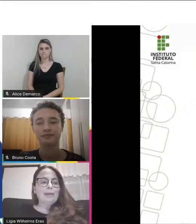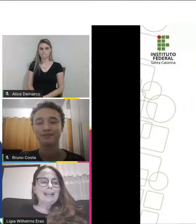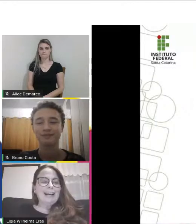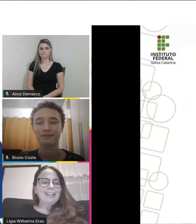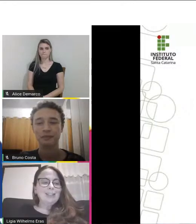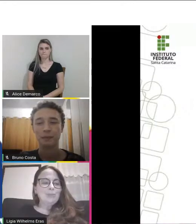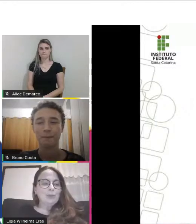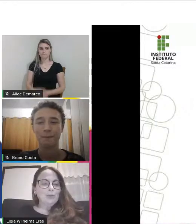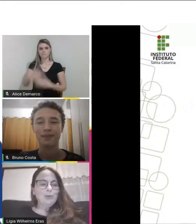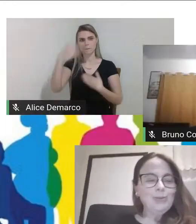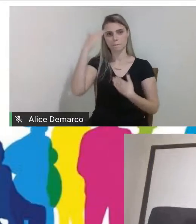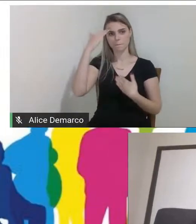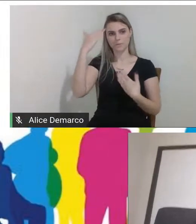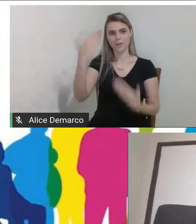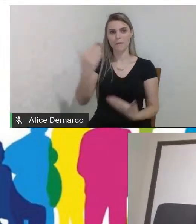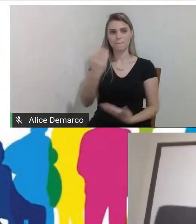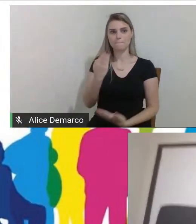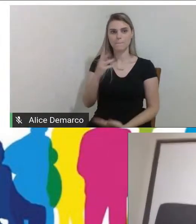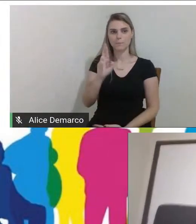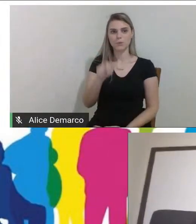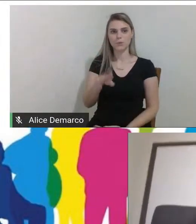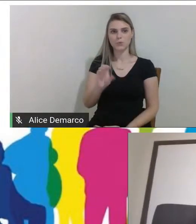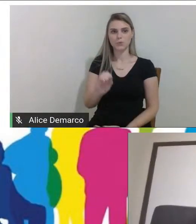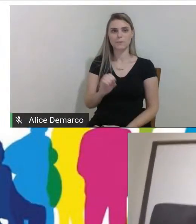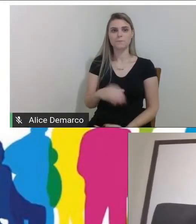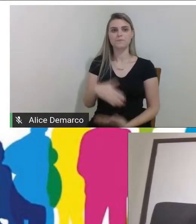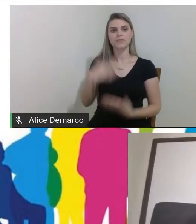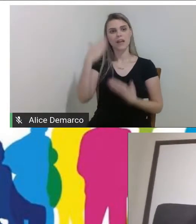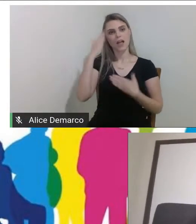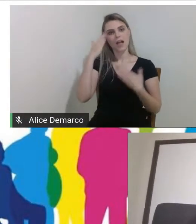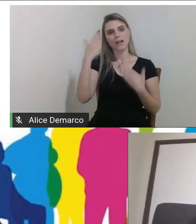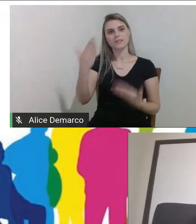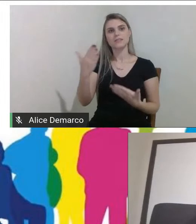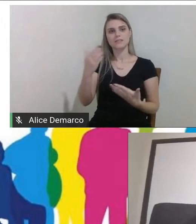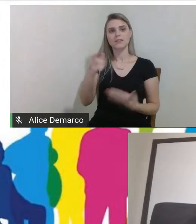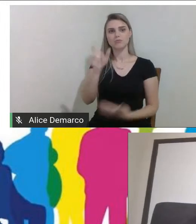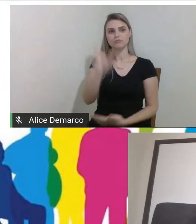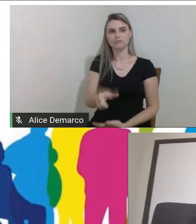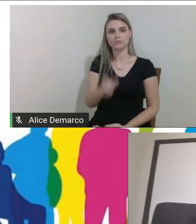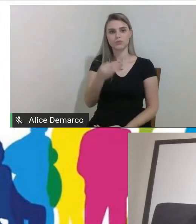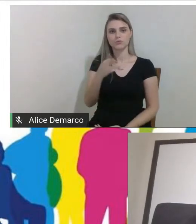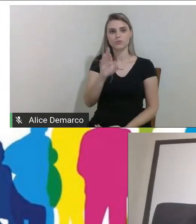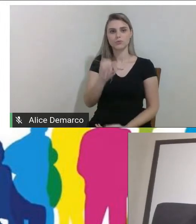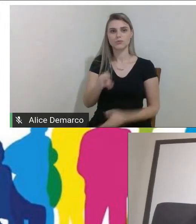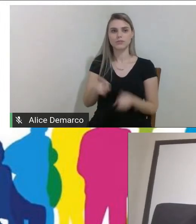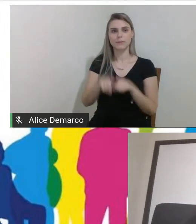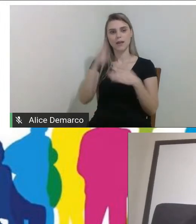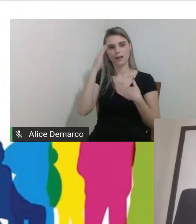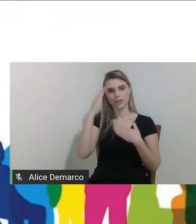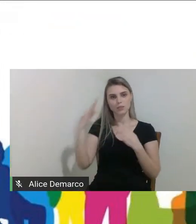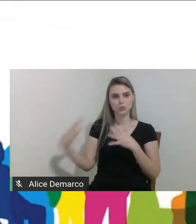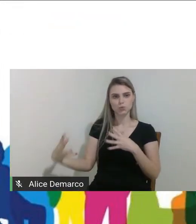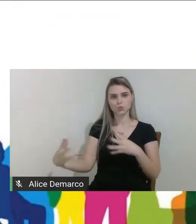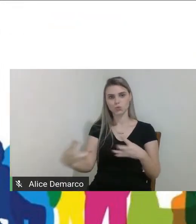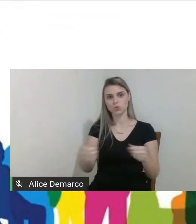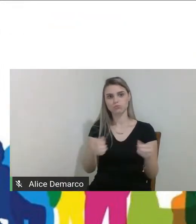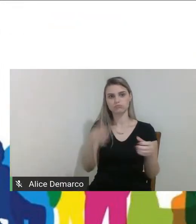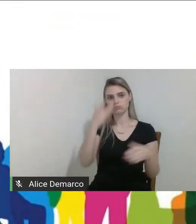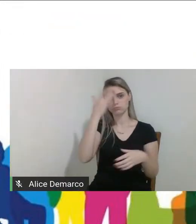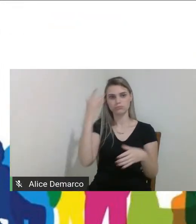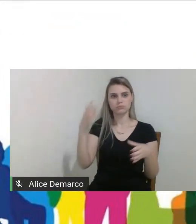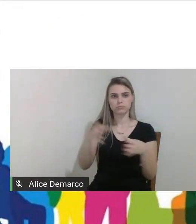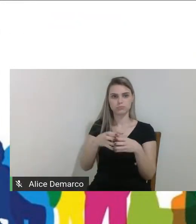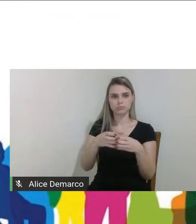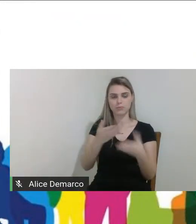muito obrigada Bruno agradecendo o Bruno eu agradeço também todos os membros da equipe não é